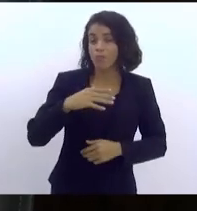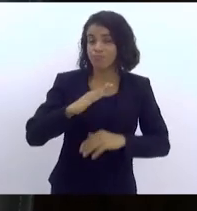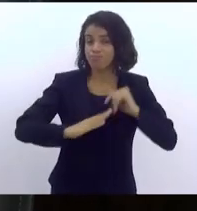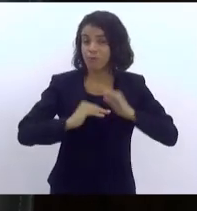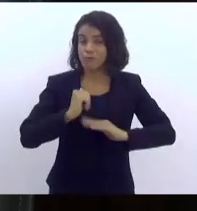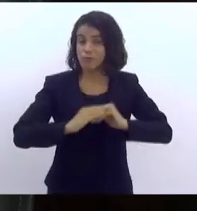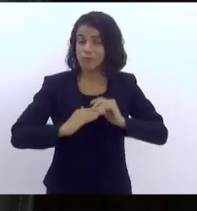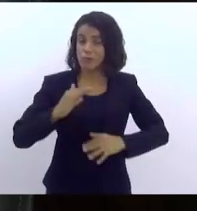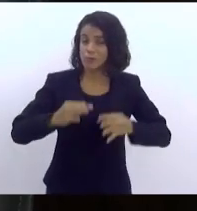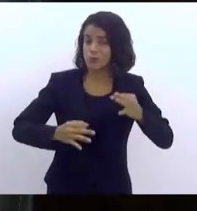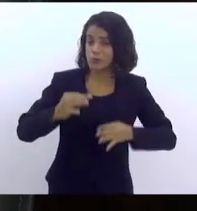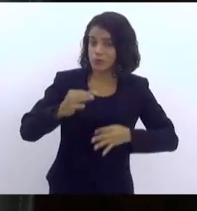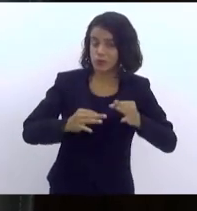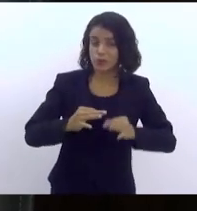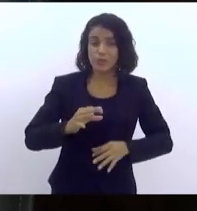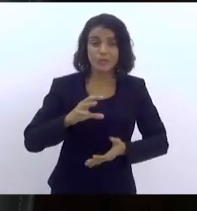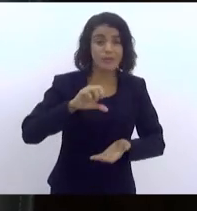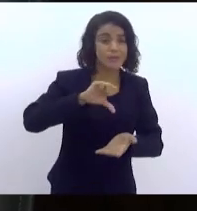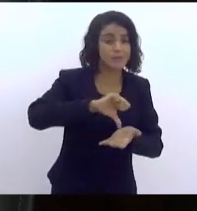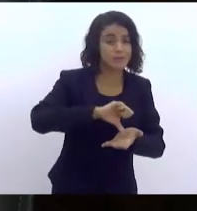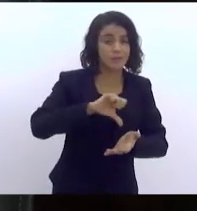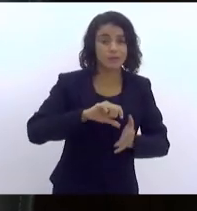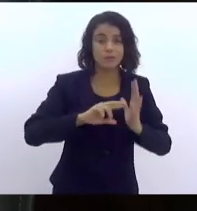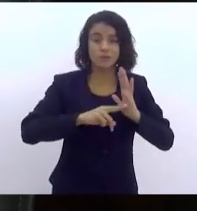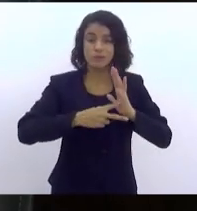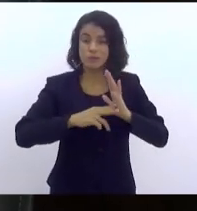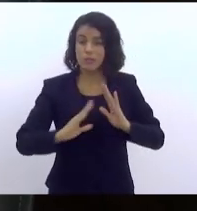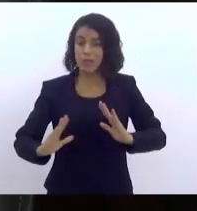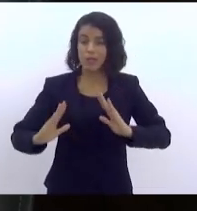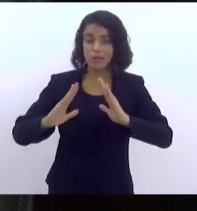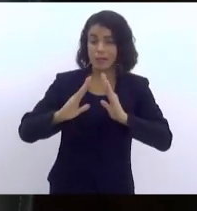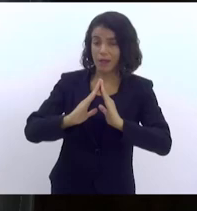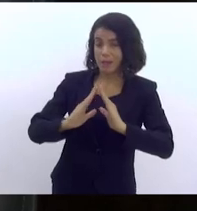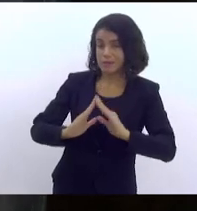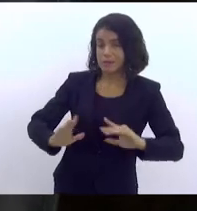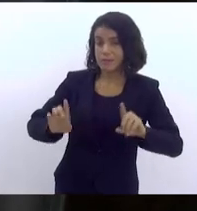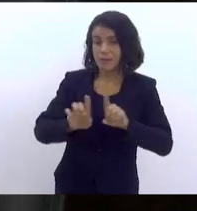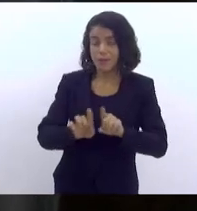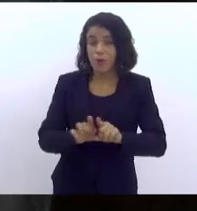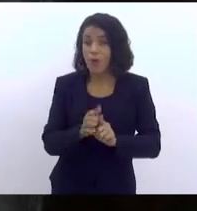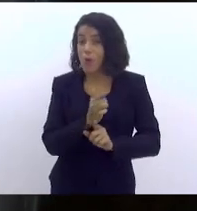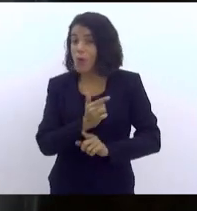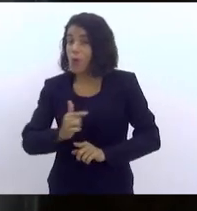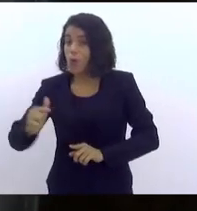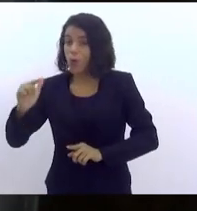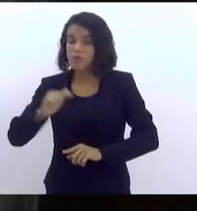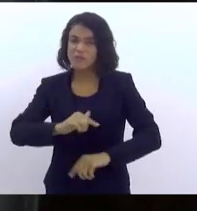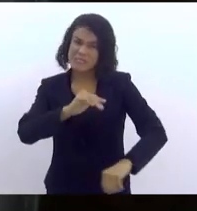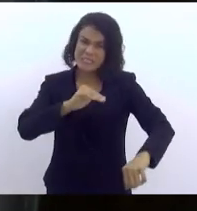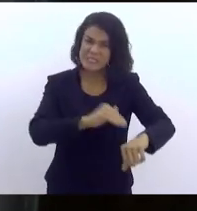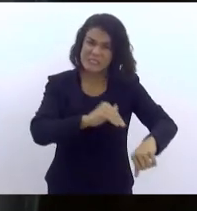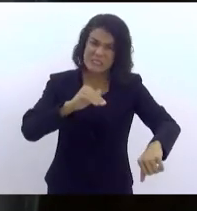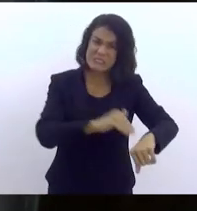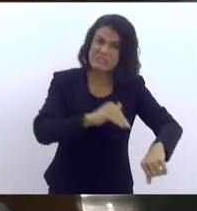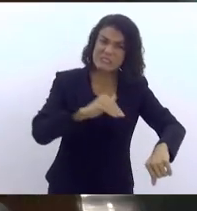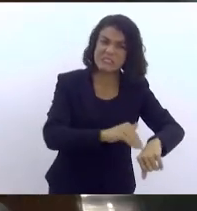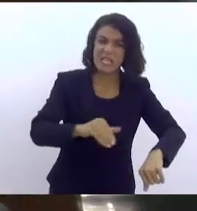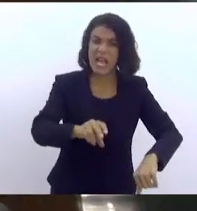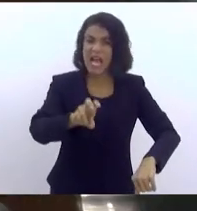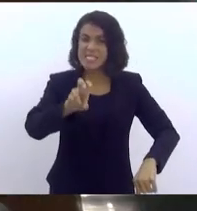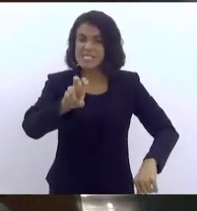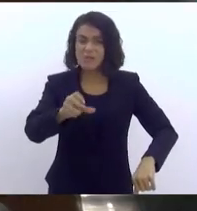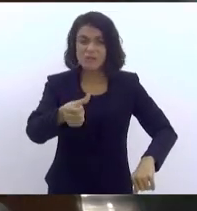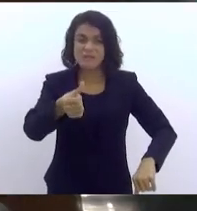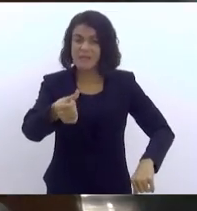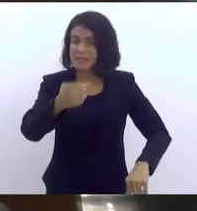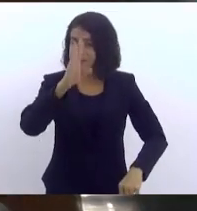9 horas da noite na sede do sindicato em suas casas outros foram acordados às 5 horas às